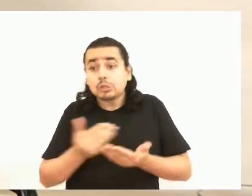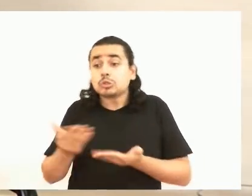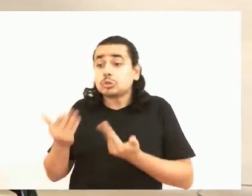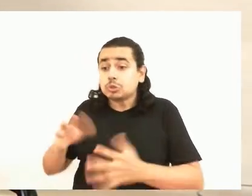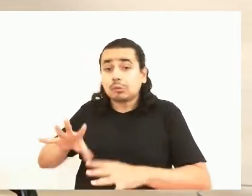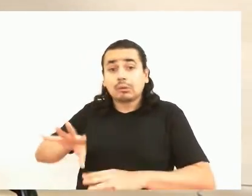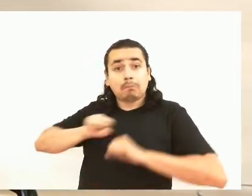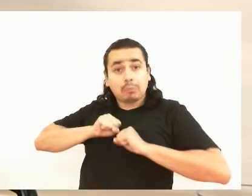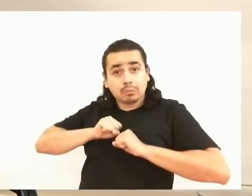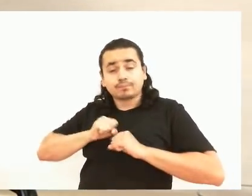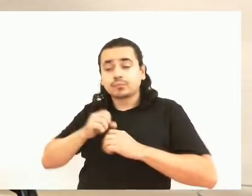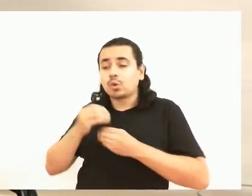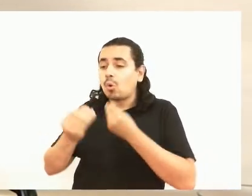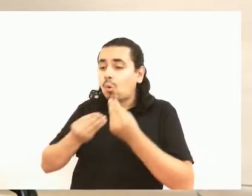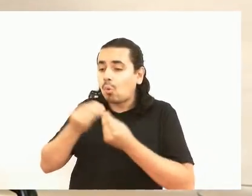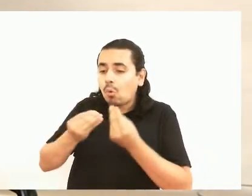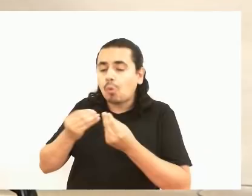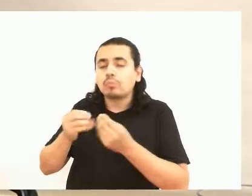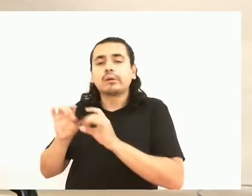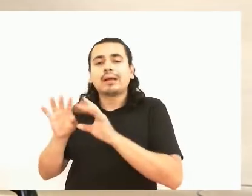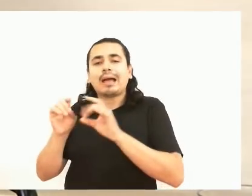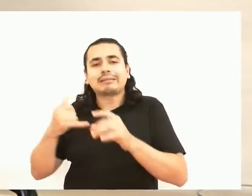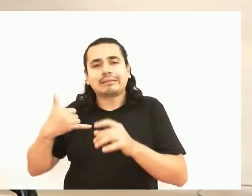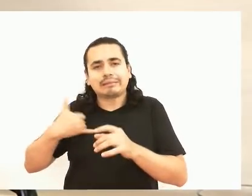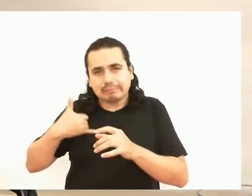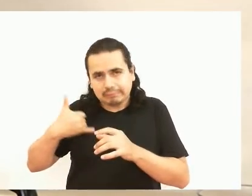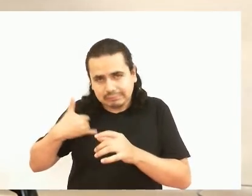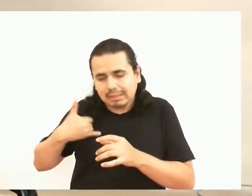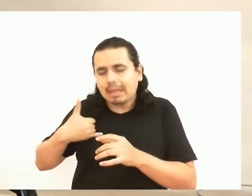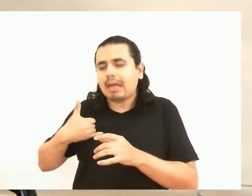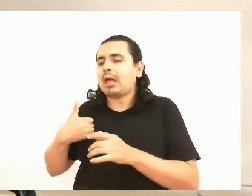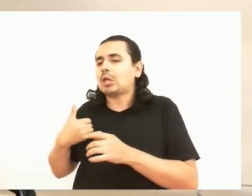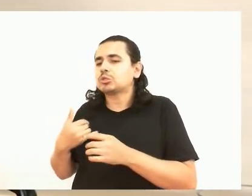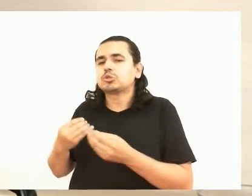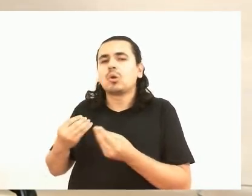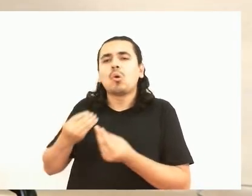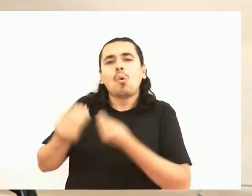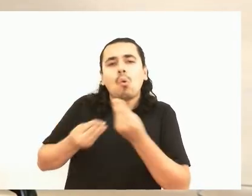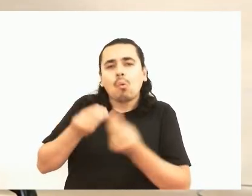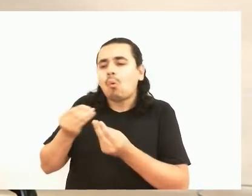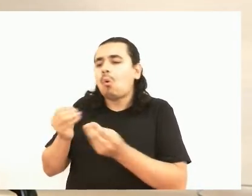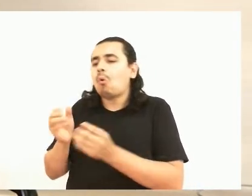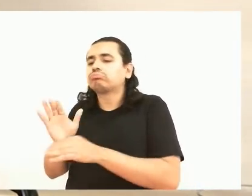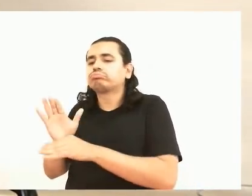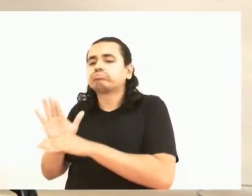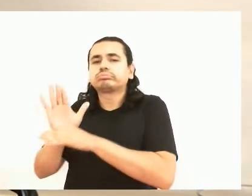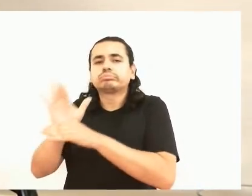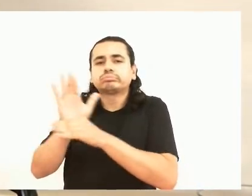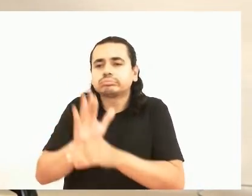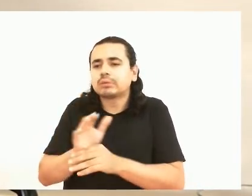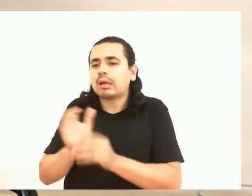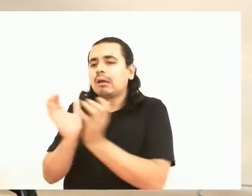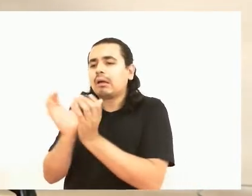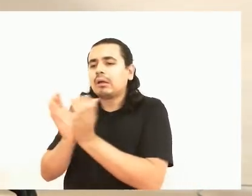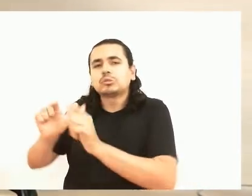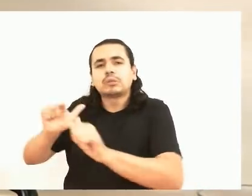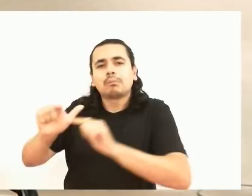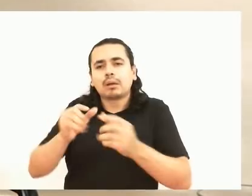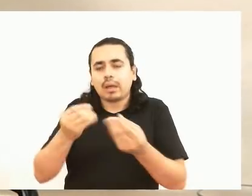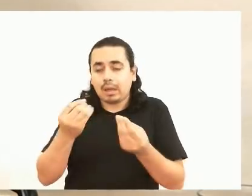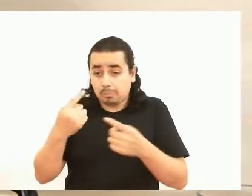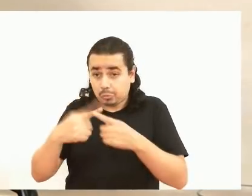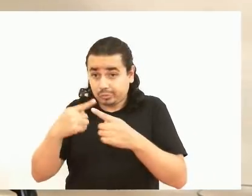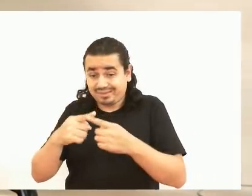especificidades né de cada faixa etária então essas especificidades elas não entram como regras porque